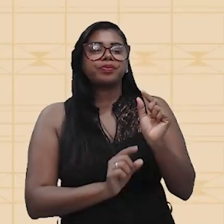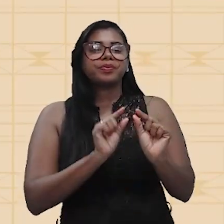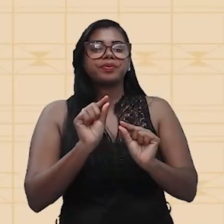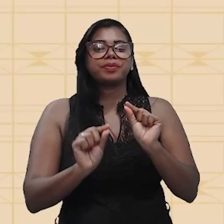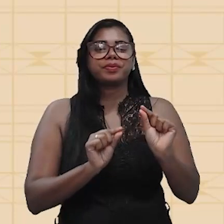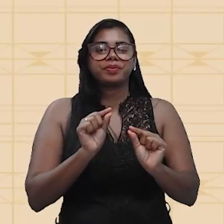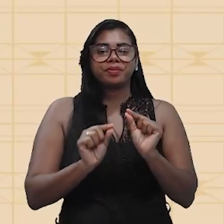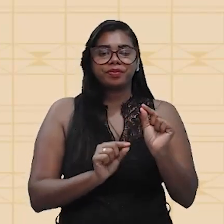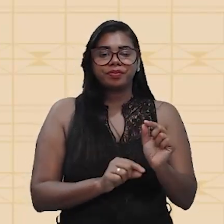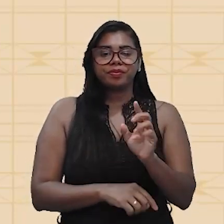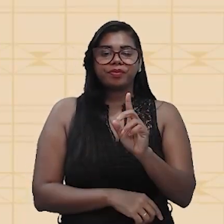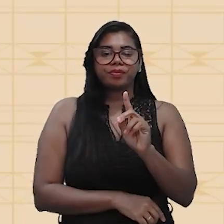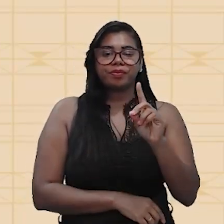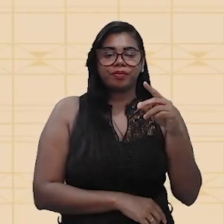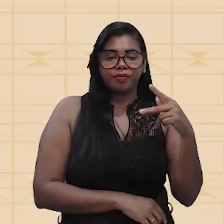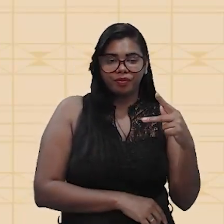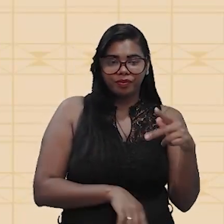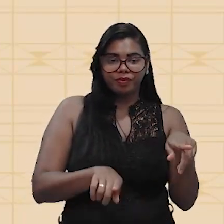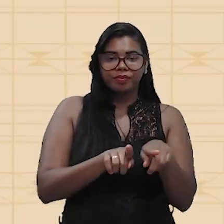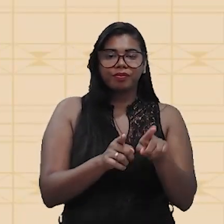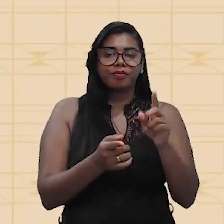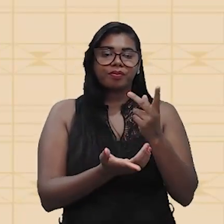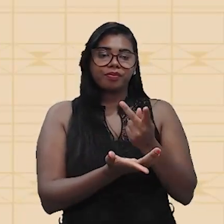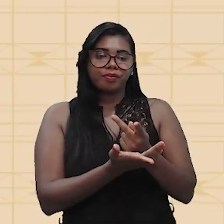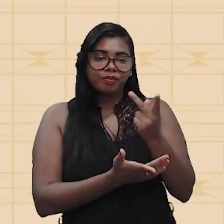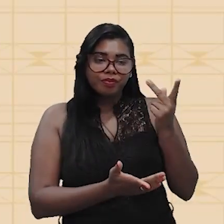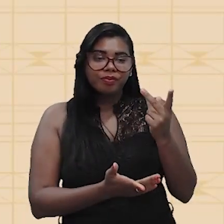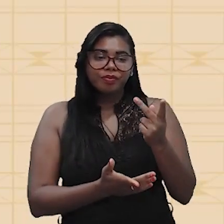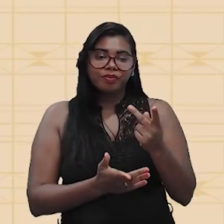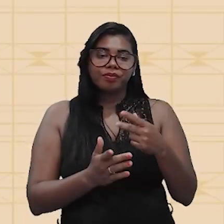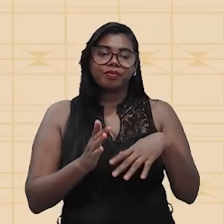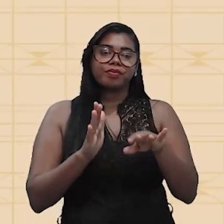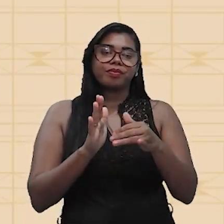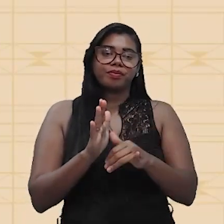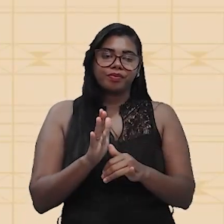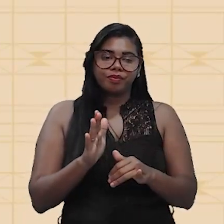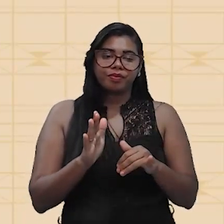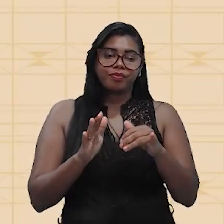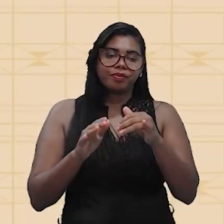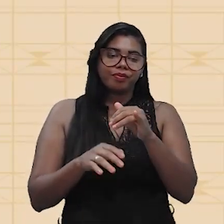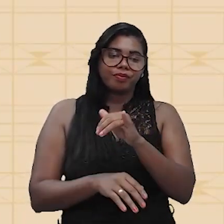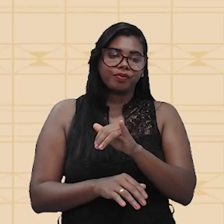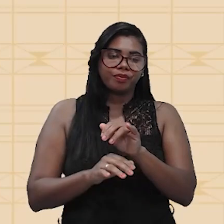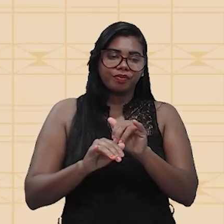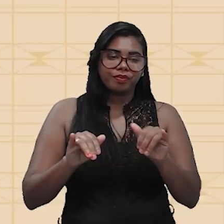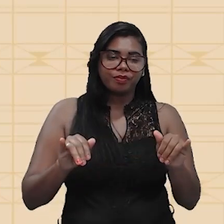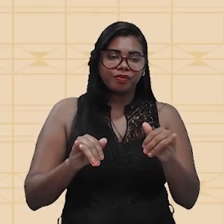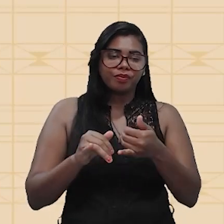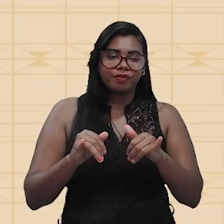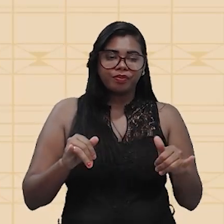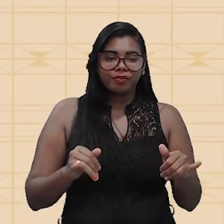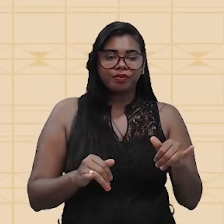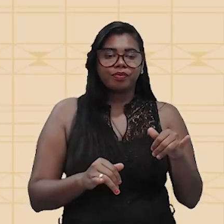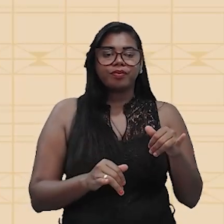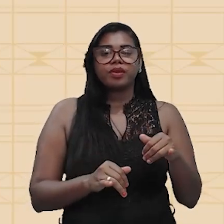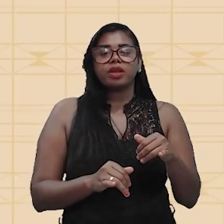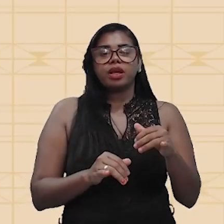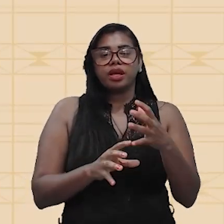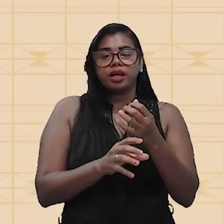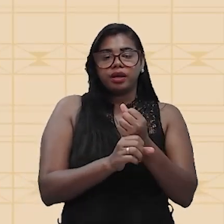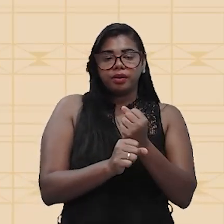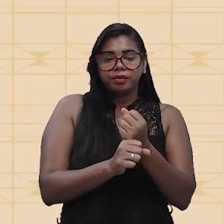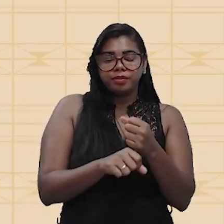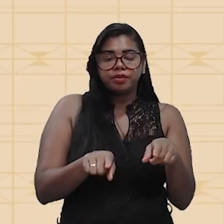as mesmas, mas os resistores, por estarem paralelos, ficam submetidos ao mesmo cálculo da resistência em